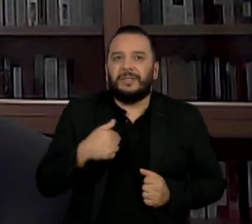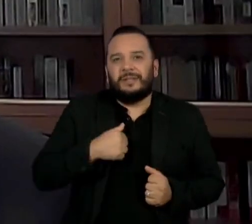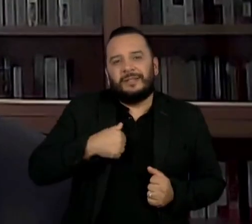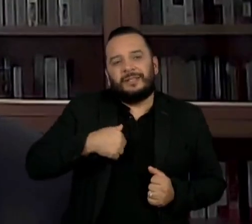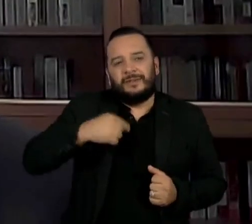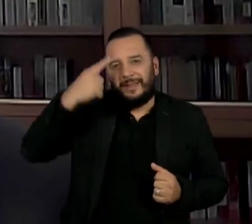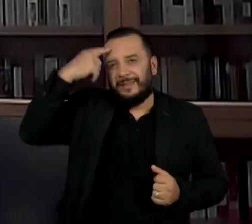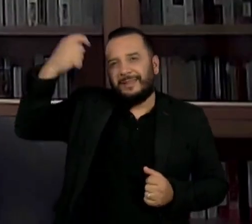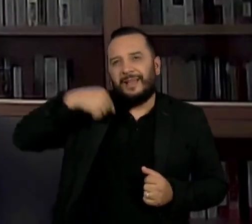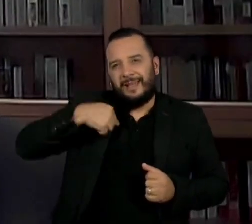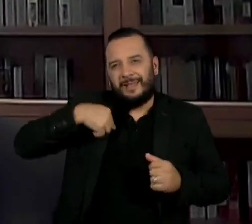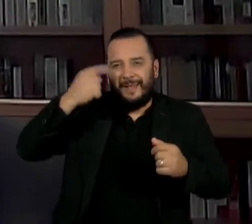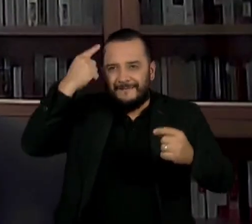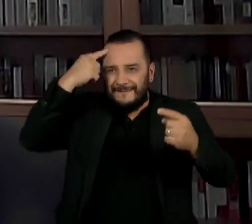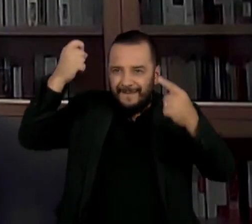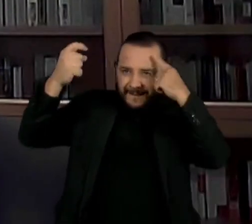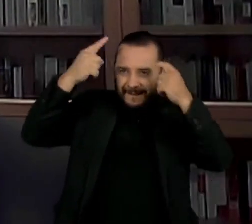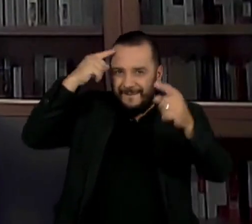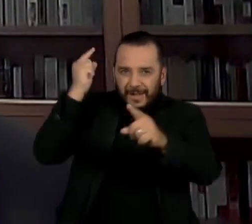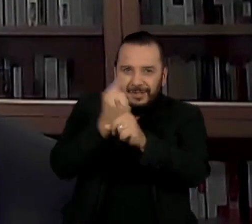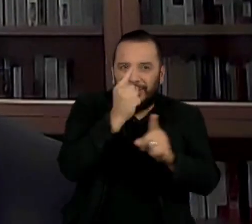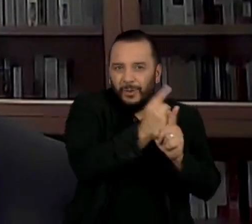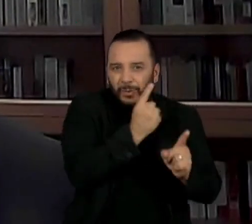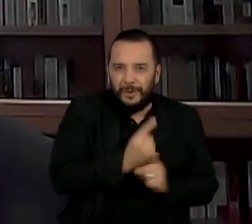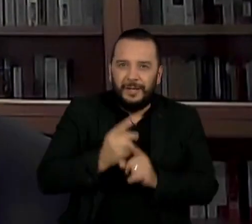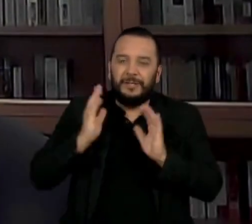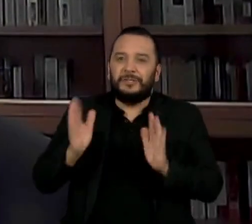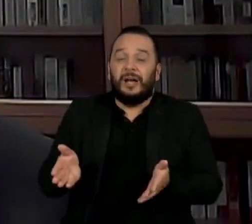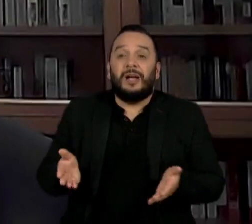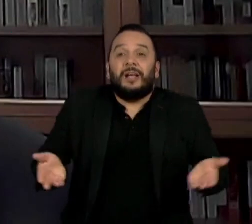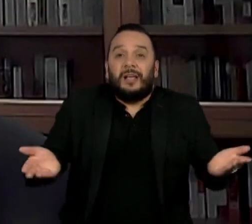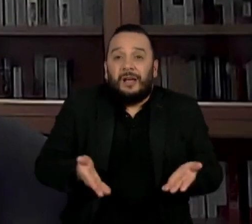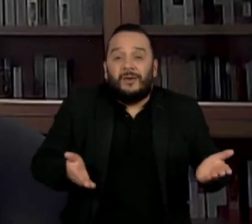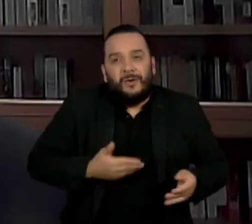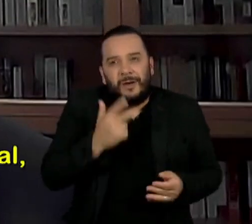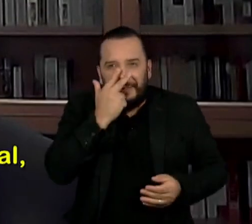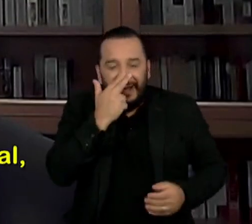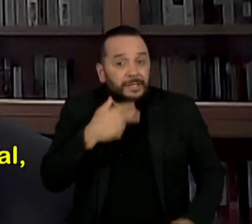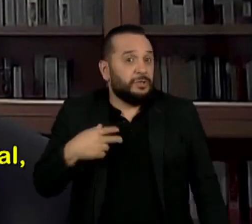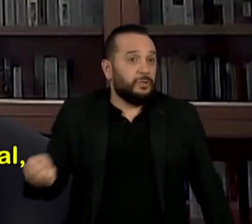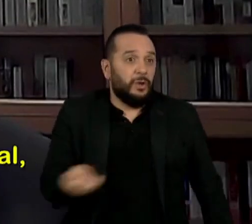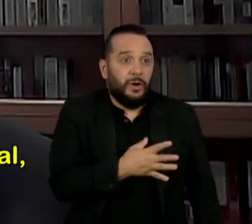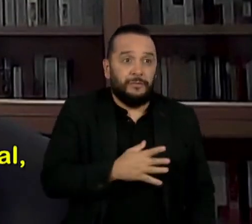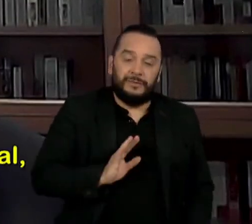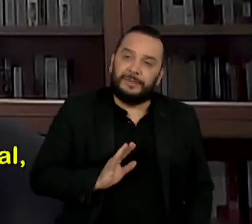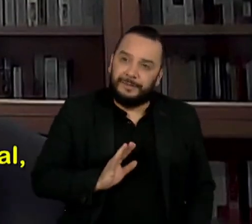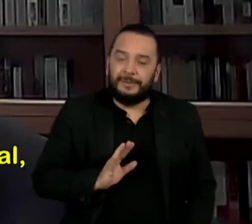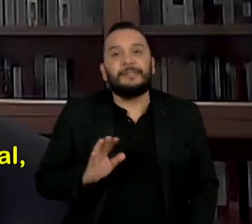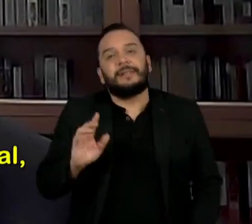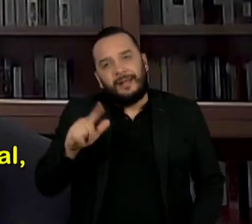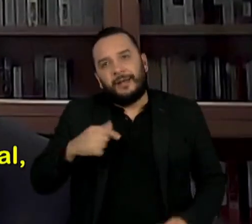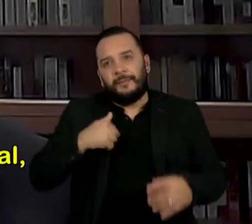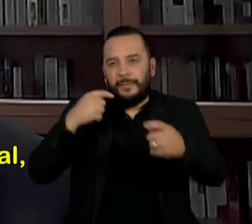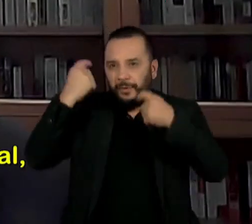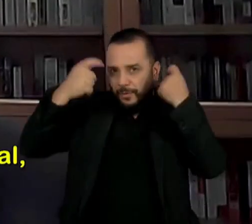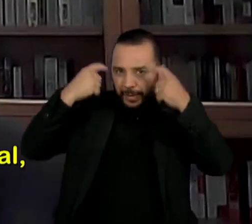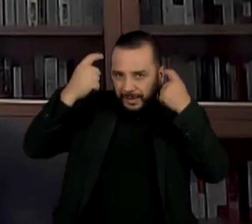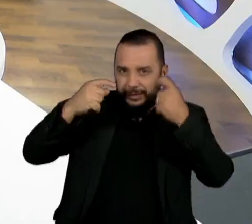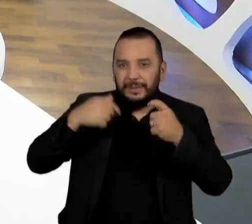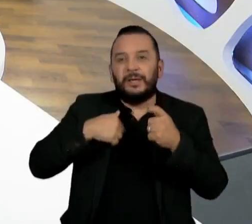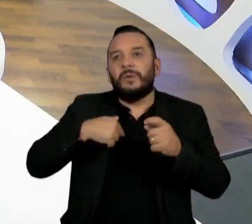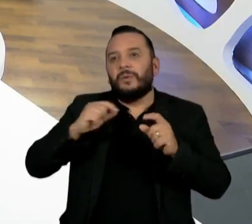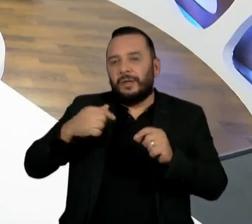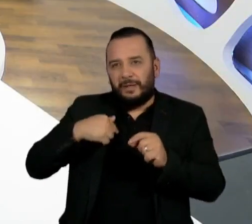ideias que parecem muito novo agora. Worries about cultural appropriation,